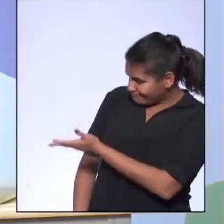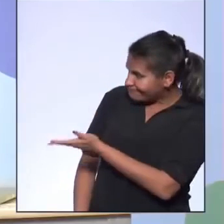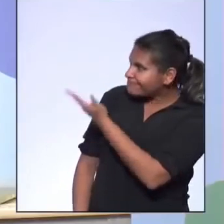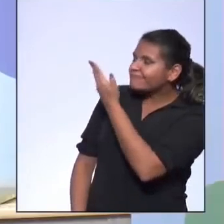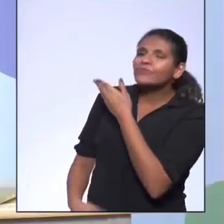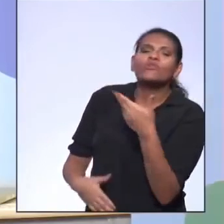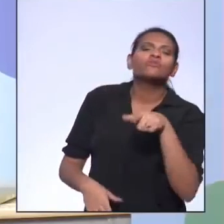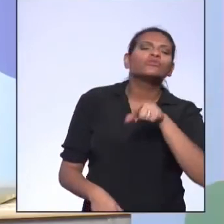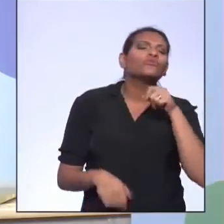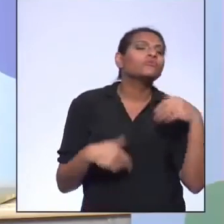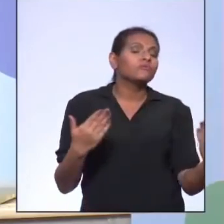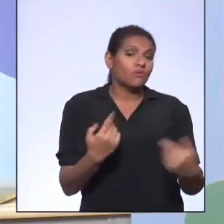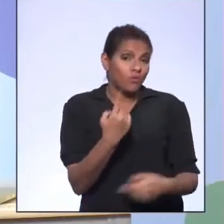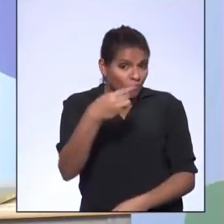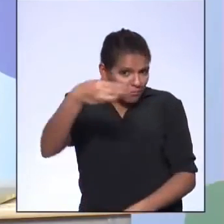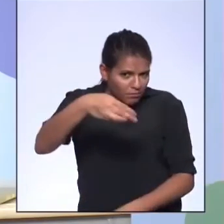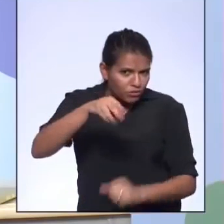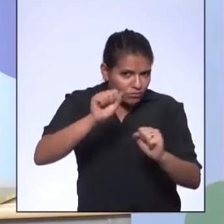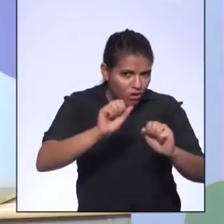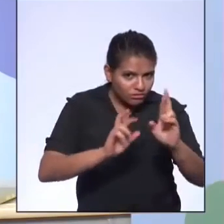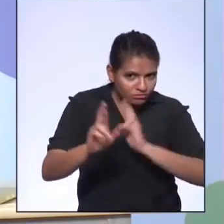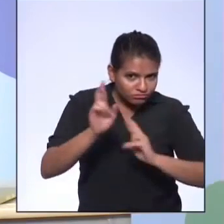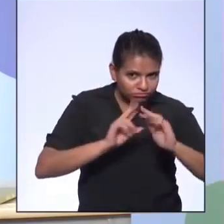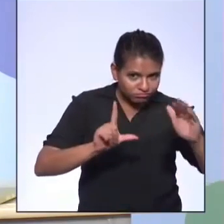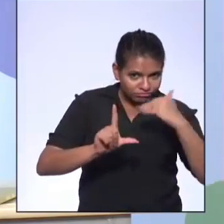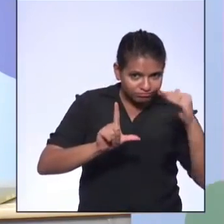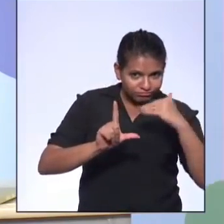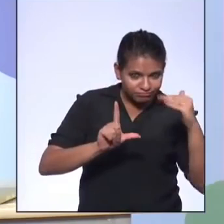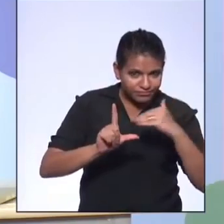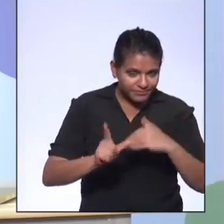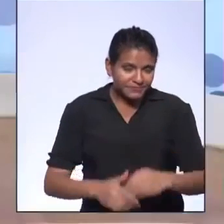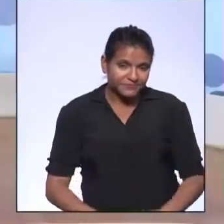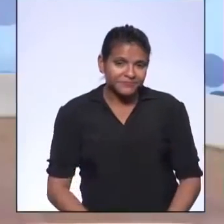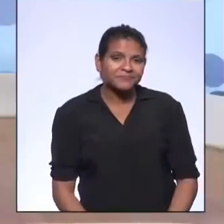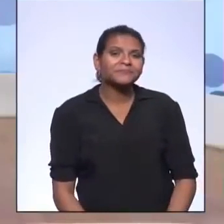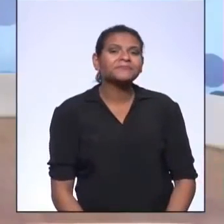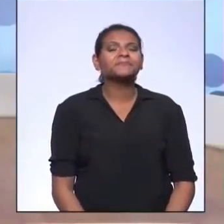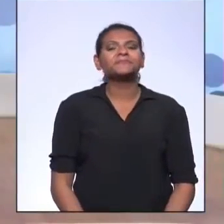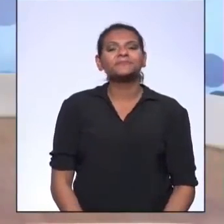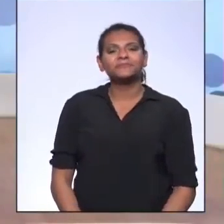vou dar 1 minuto para vocês responderem. 1, 2 ou 3. Vamos lá.